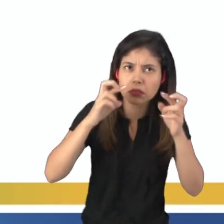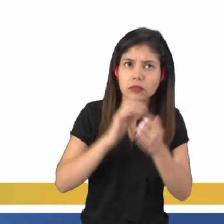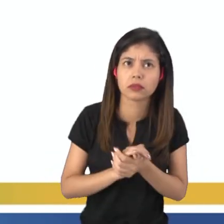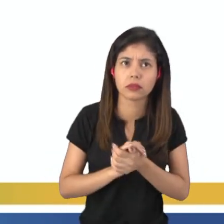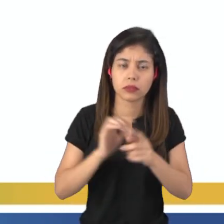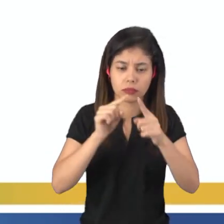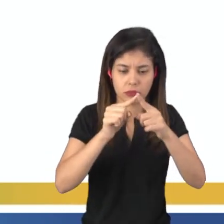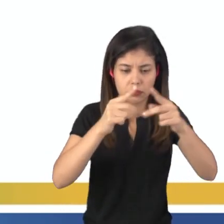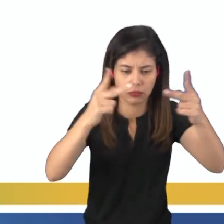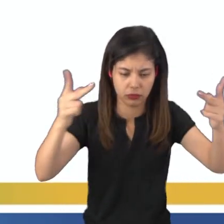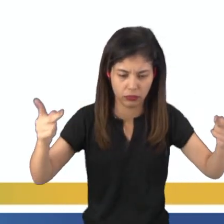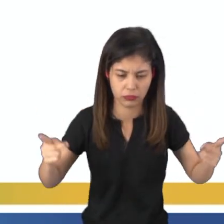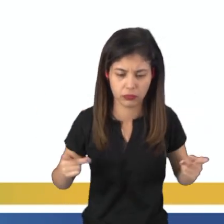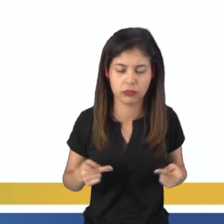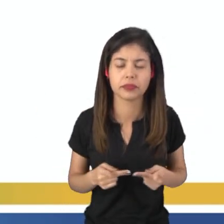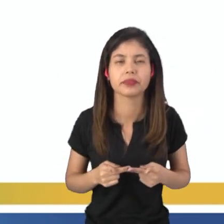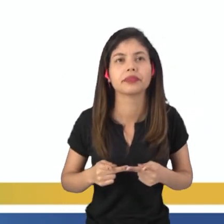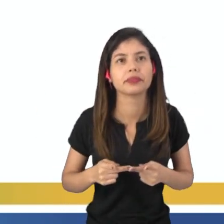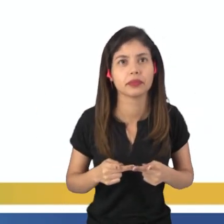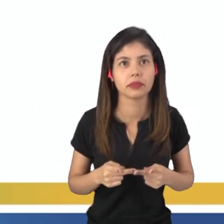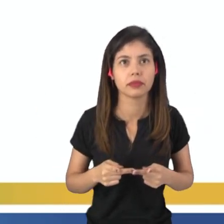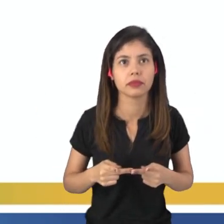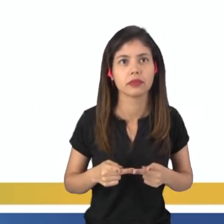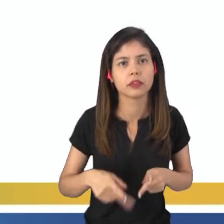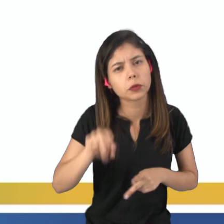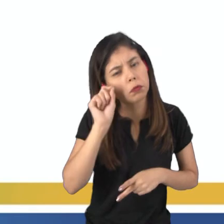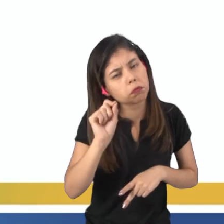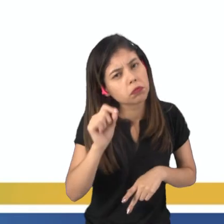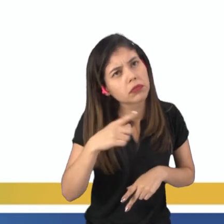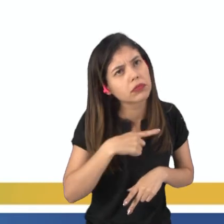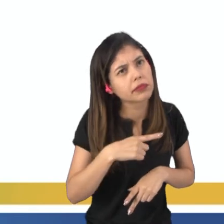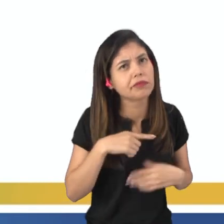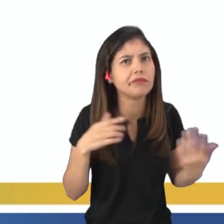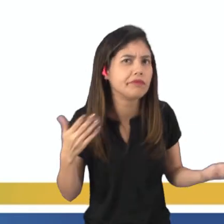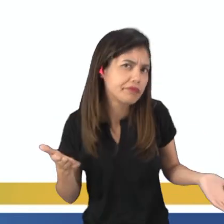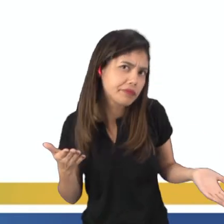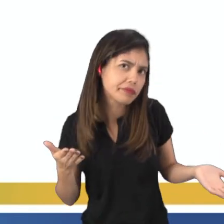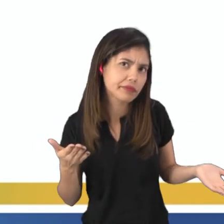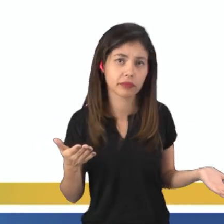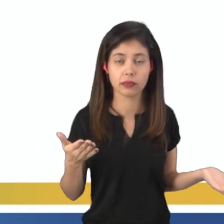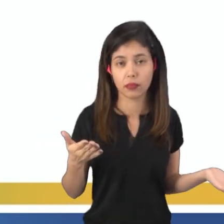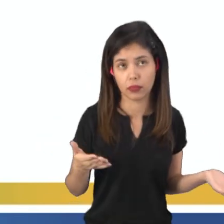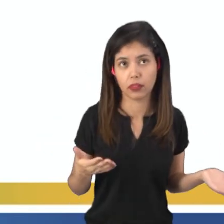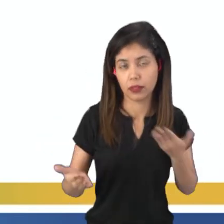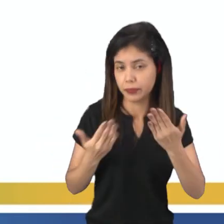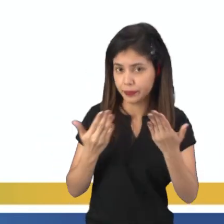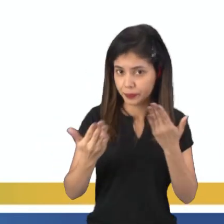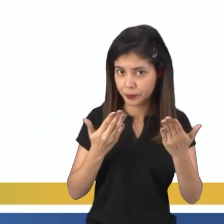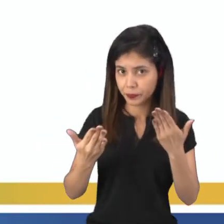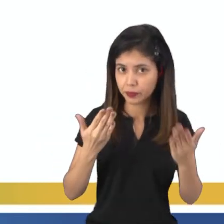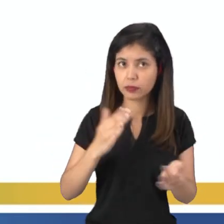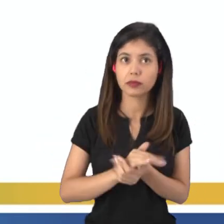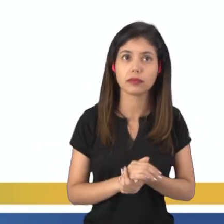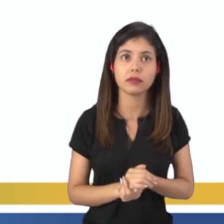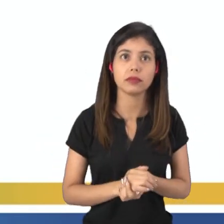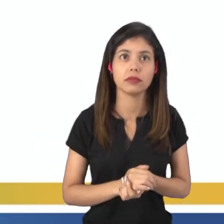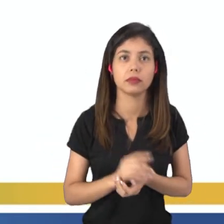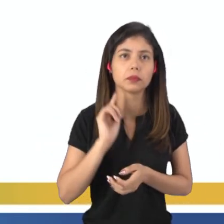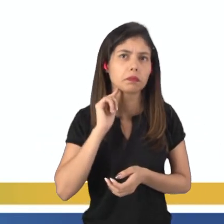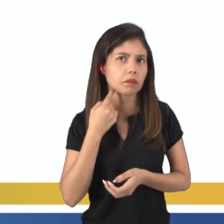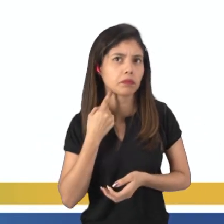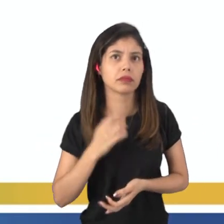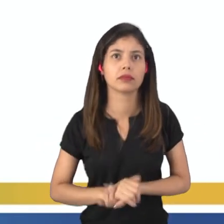no gráfico, né, o que tem no meu teclado, né? Então, em relação aí a teclas e